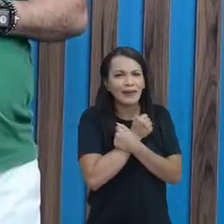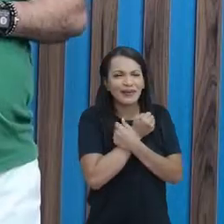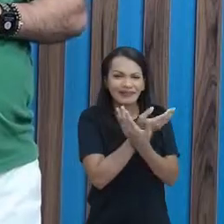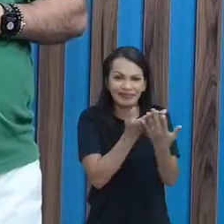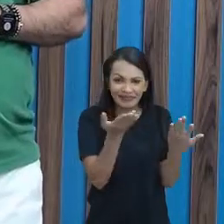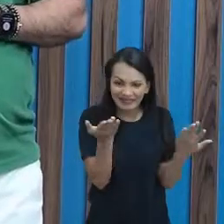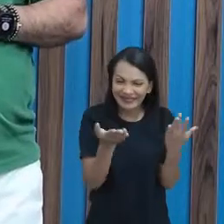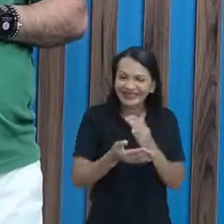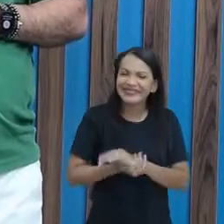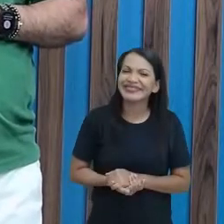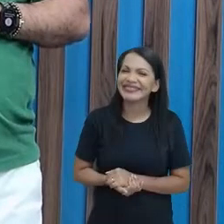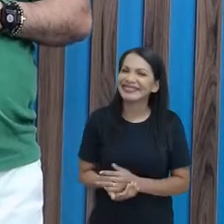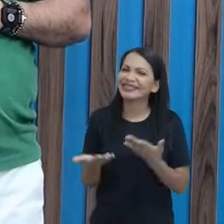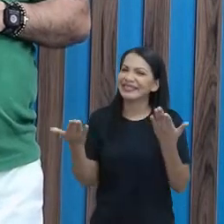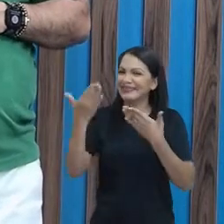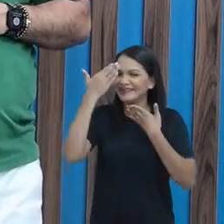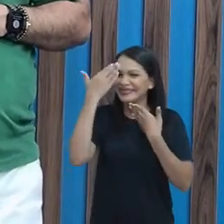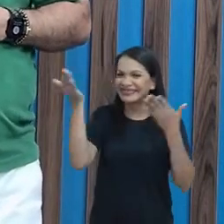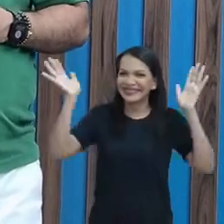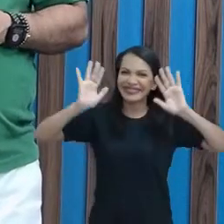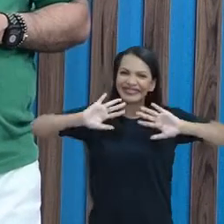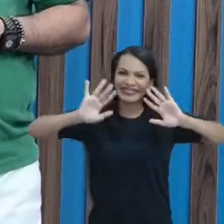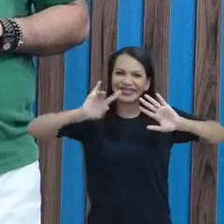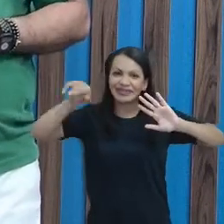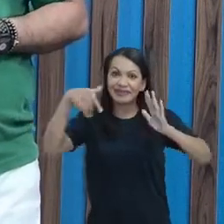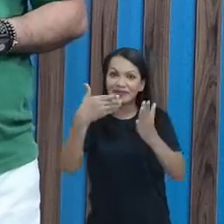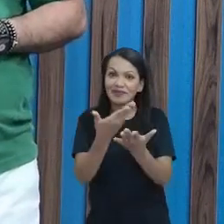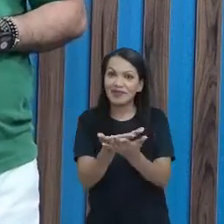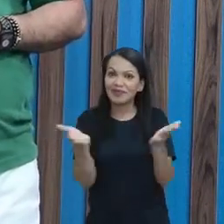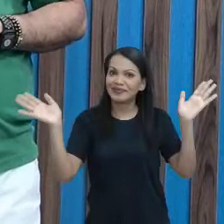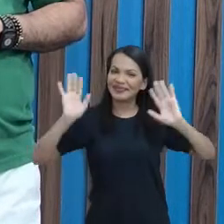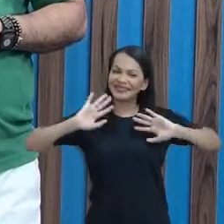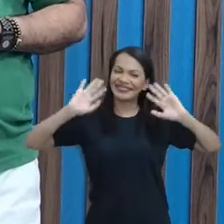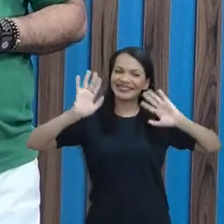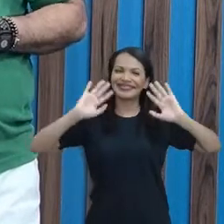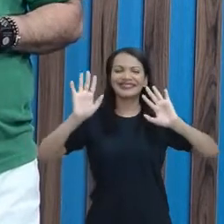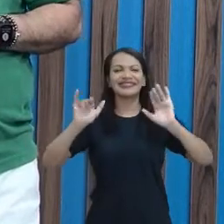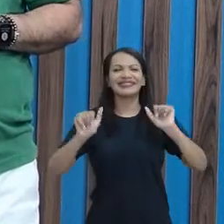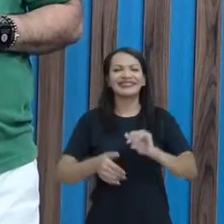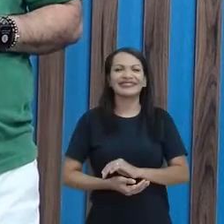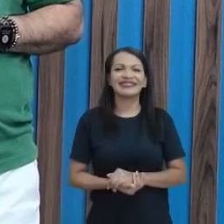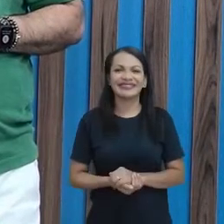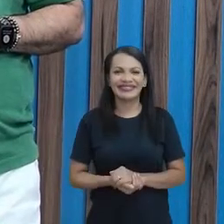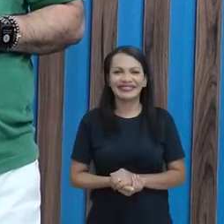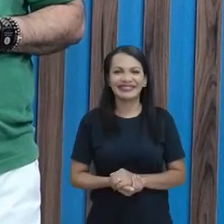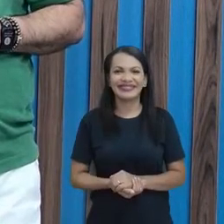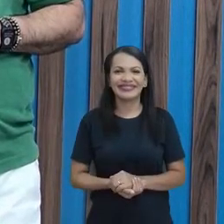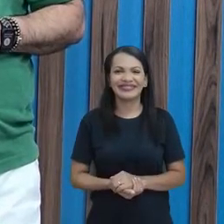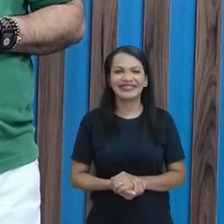É isso aí, gente, valeu, tchau, tchau, até a nossa próxima aula.